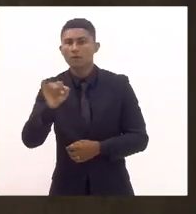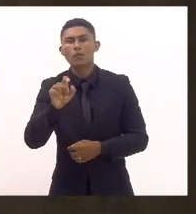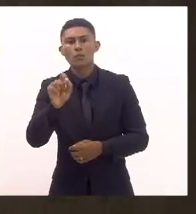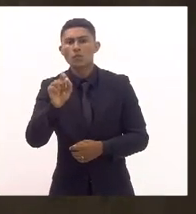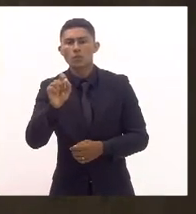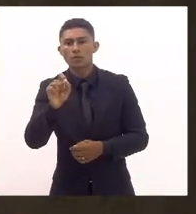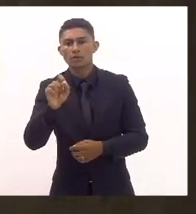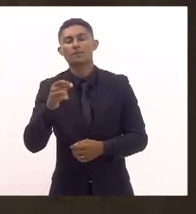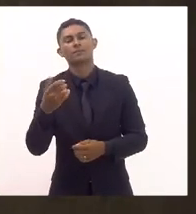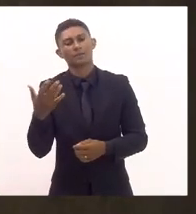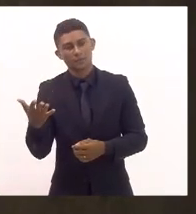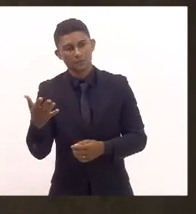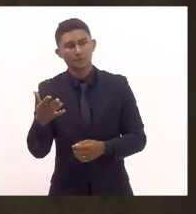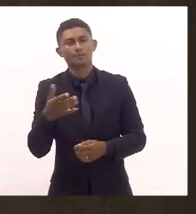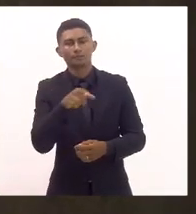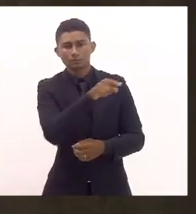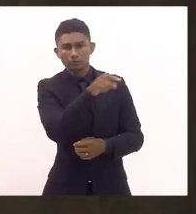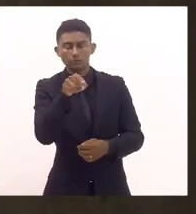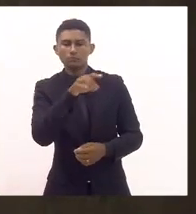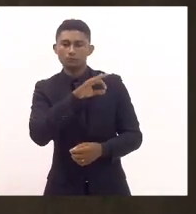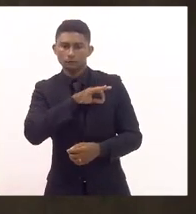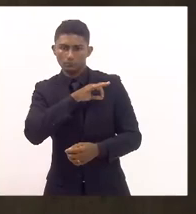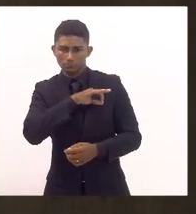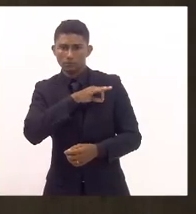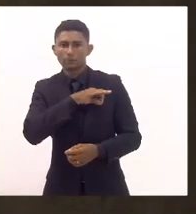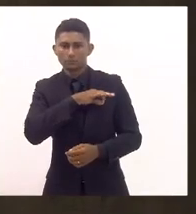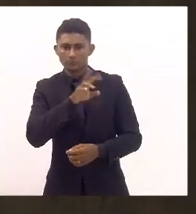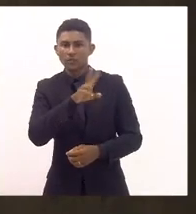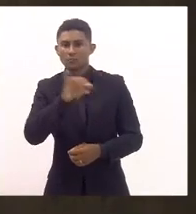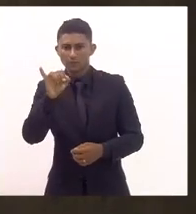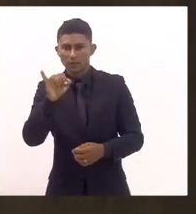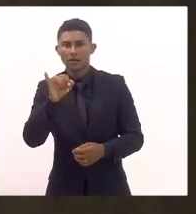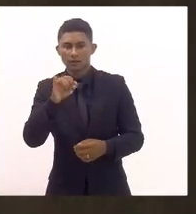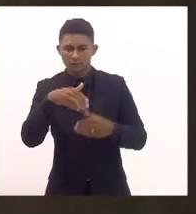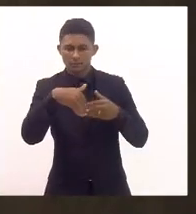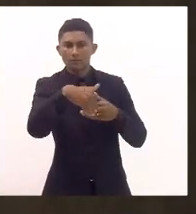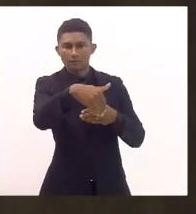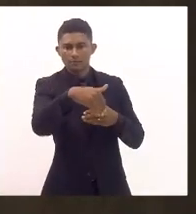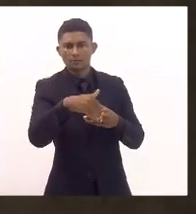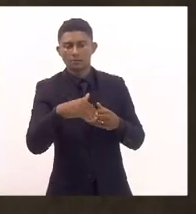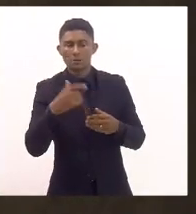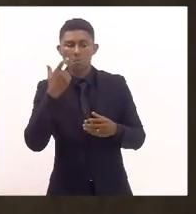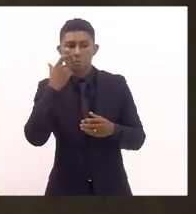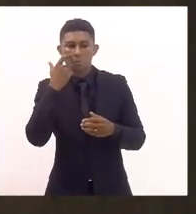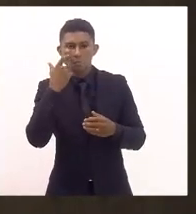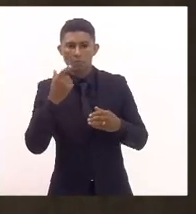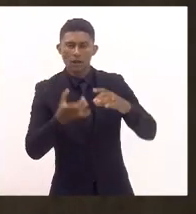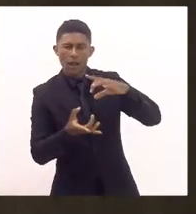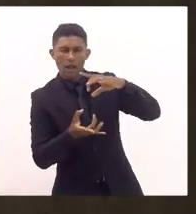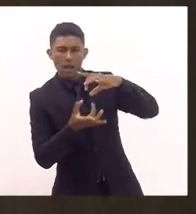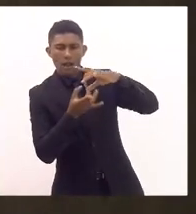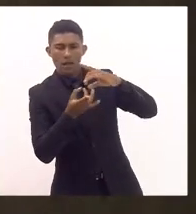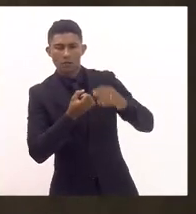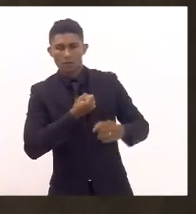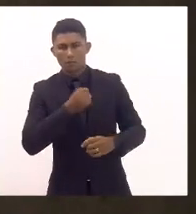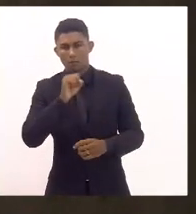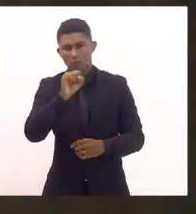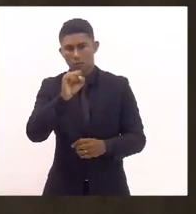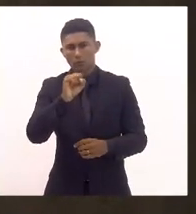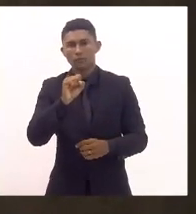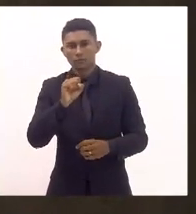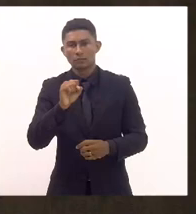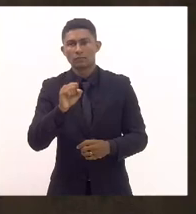nos vencimento básico agora e que então estão previstos no anexo 8 em